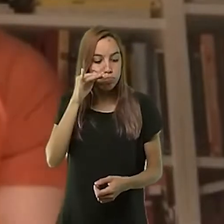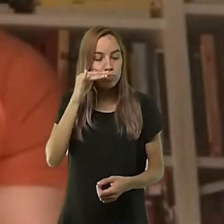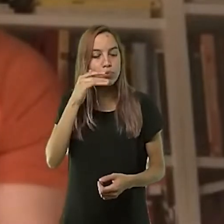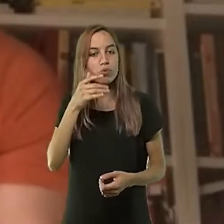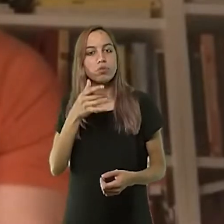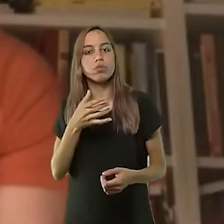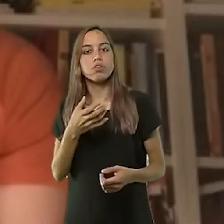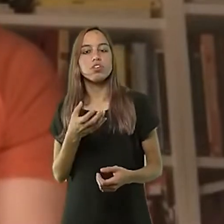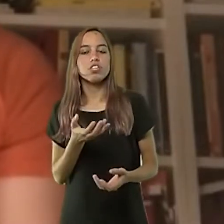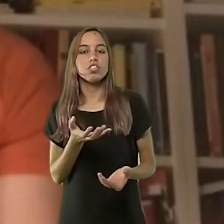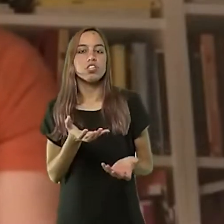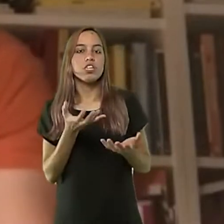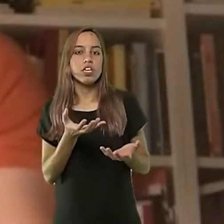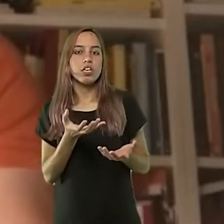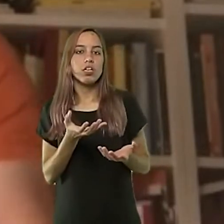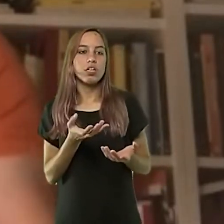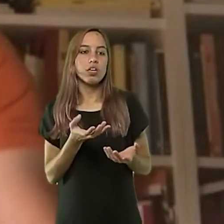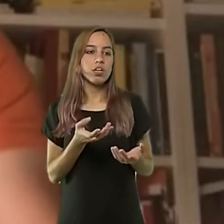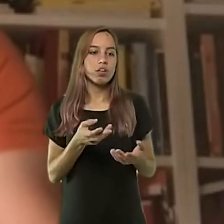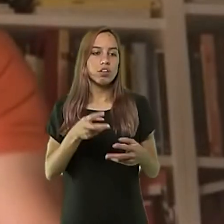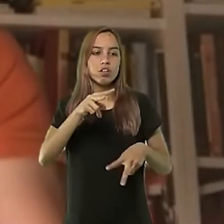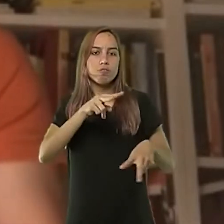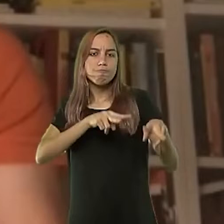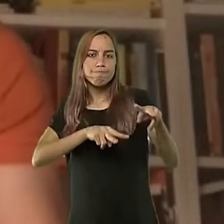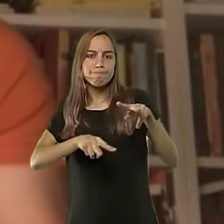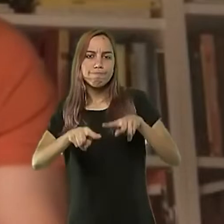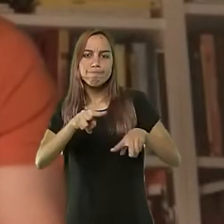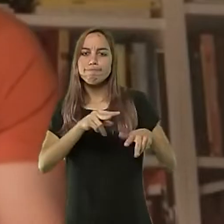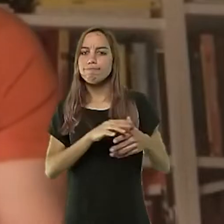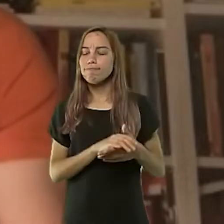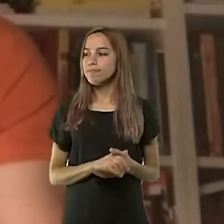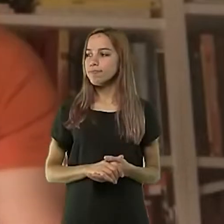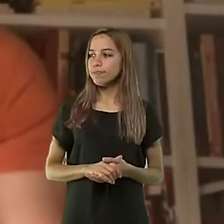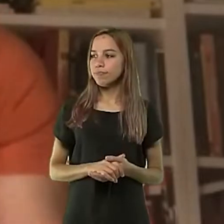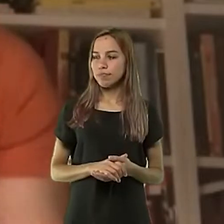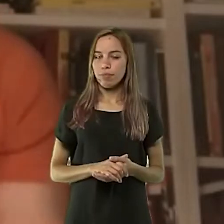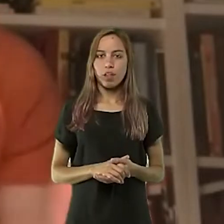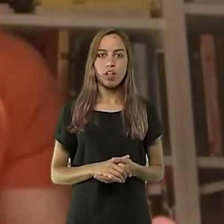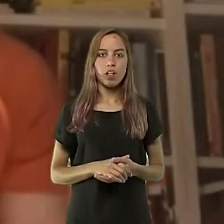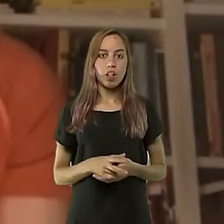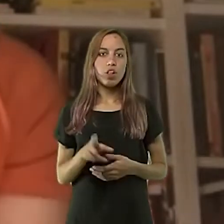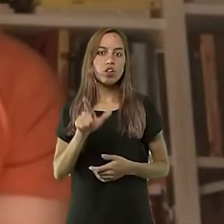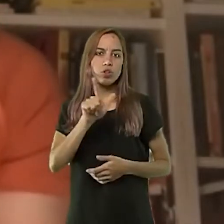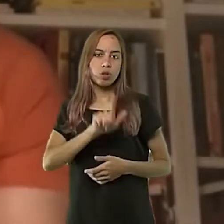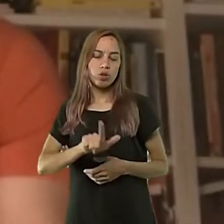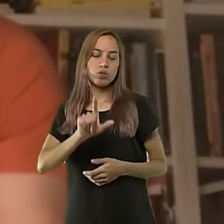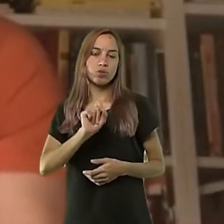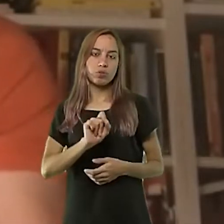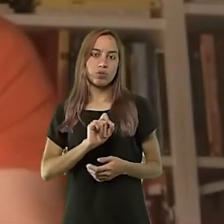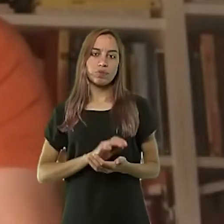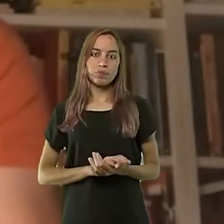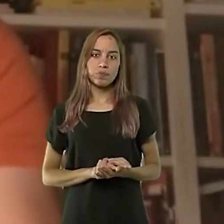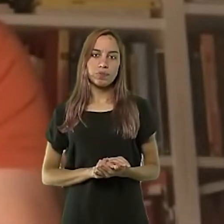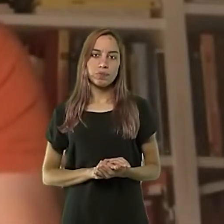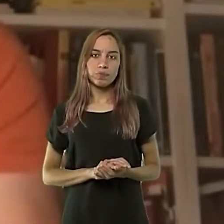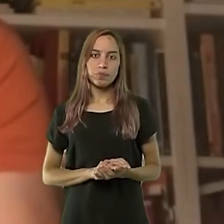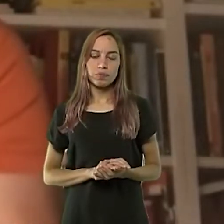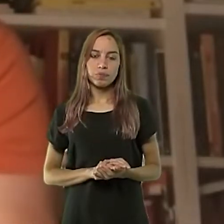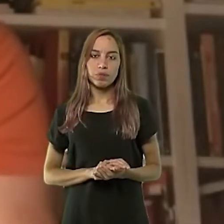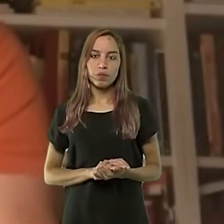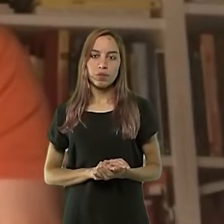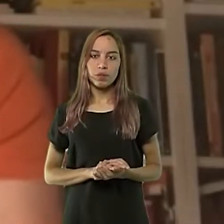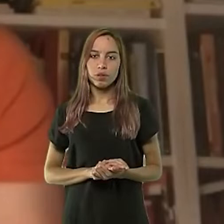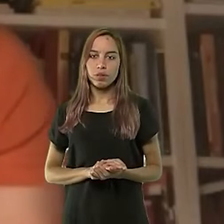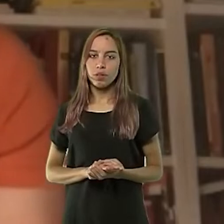é muito mais vocacionado para a imagem. E claro, faz com que a